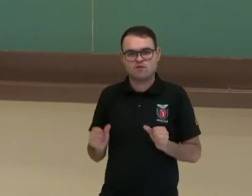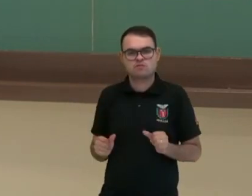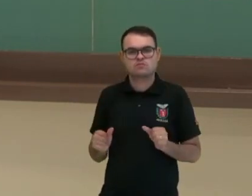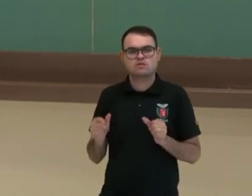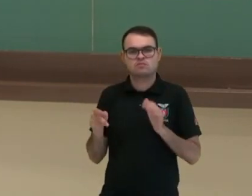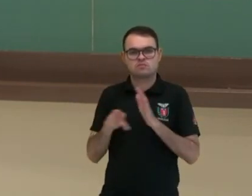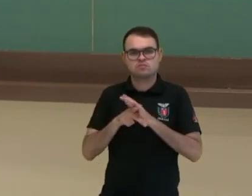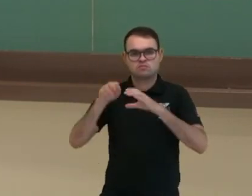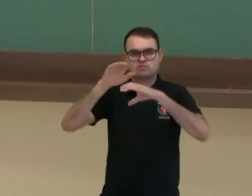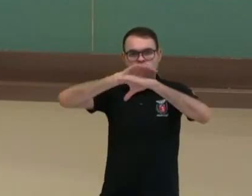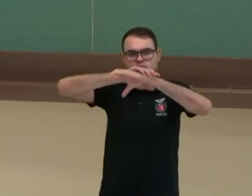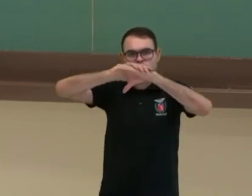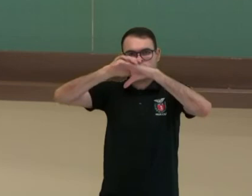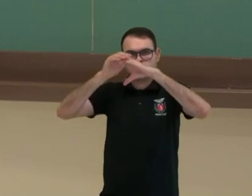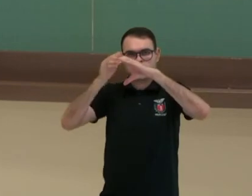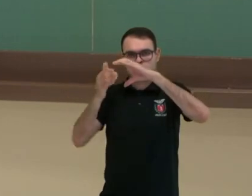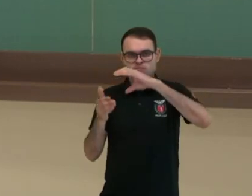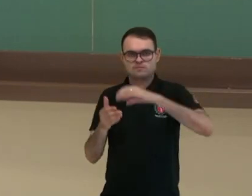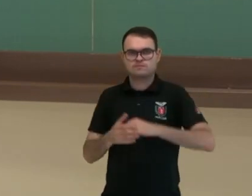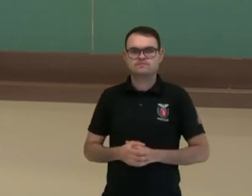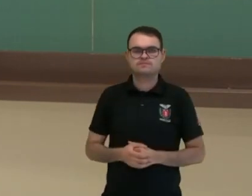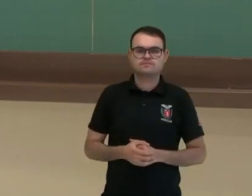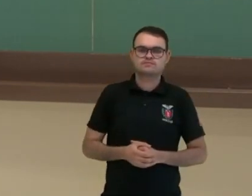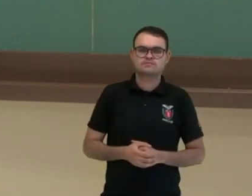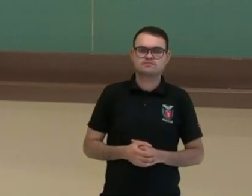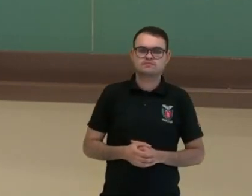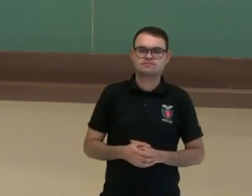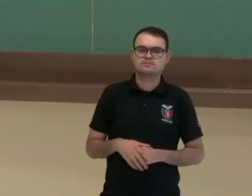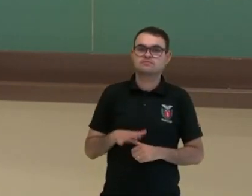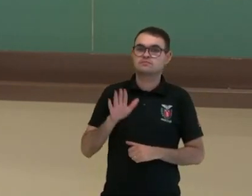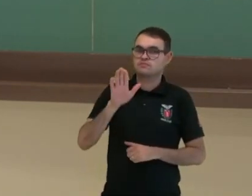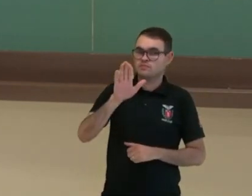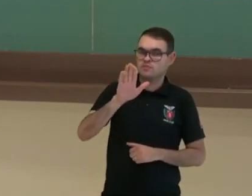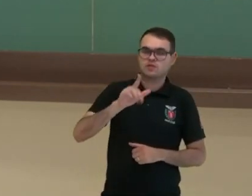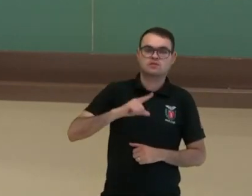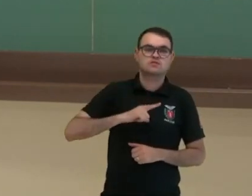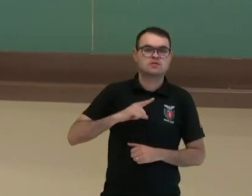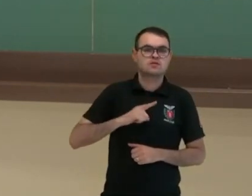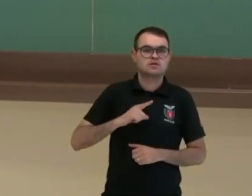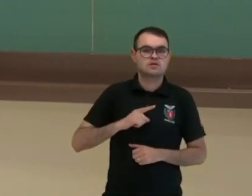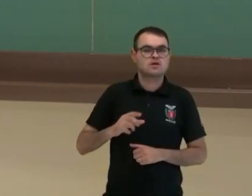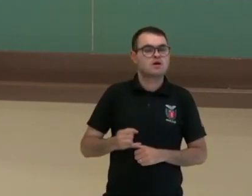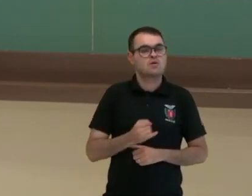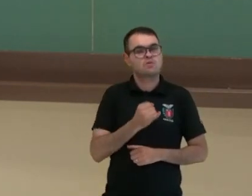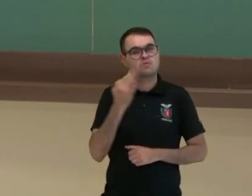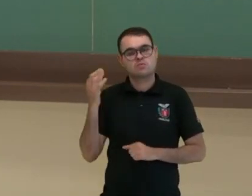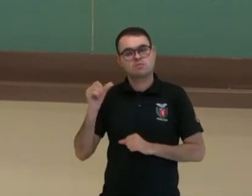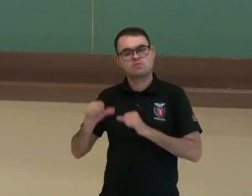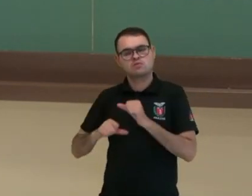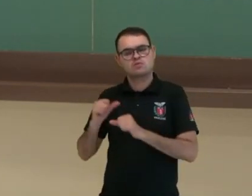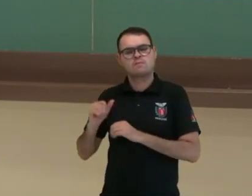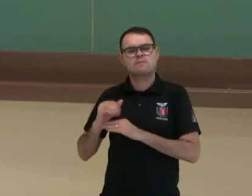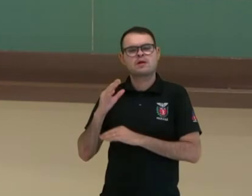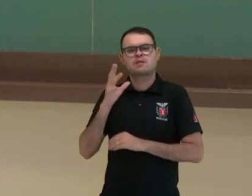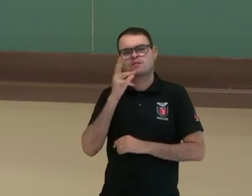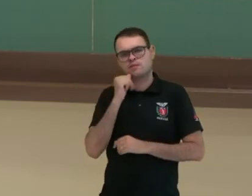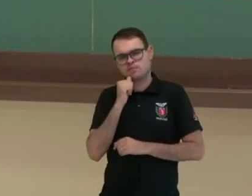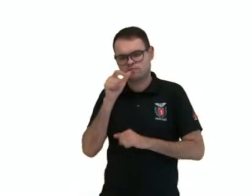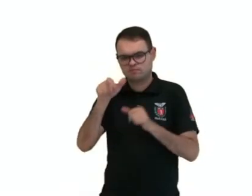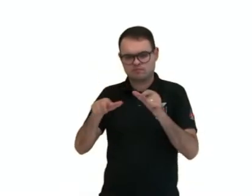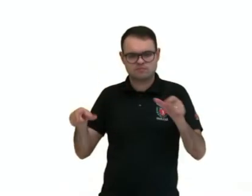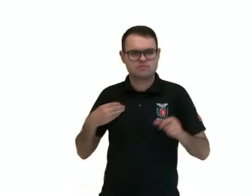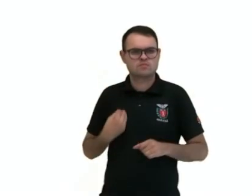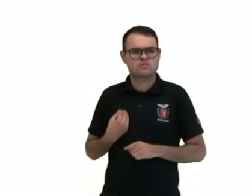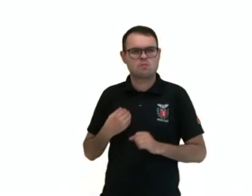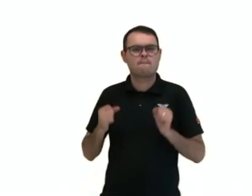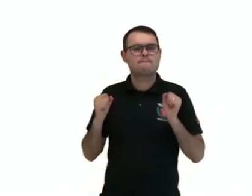da superfície terrestre. Porém, nós temos algumas modificações mais lentas. Os seres vivos também